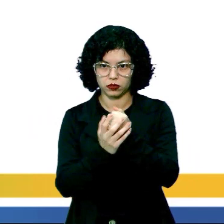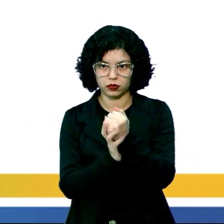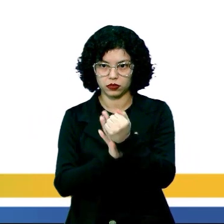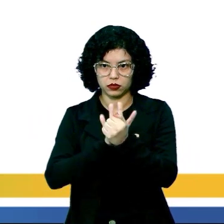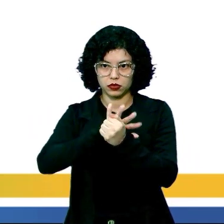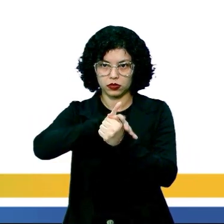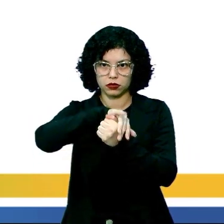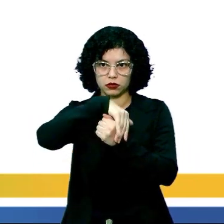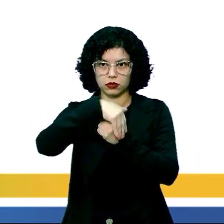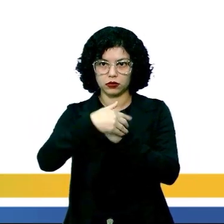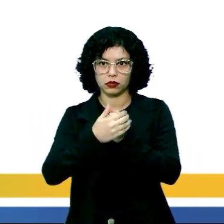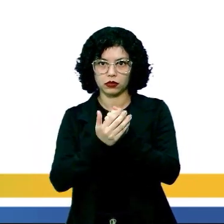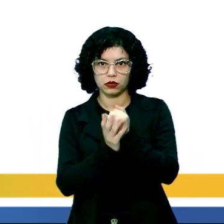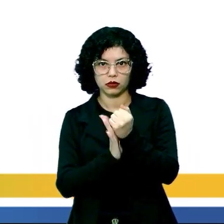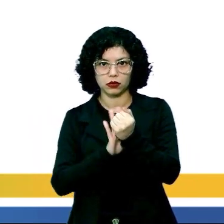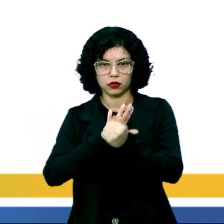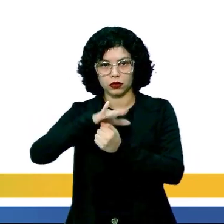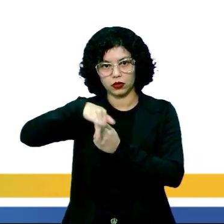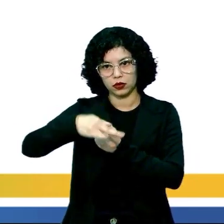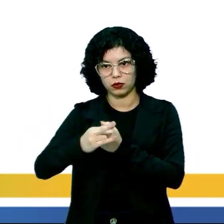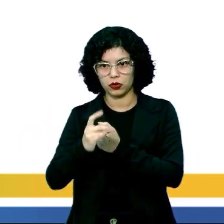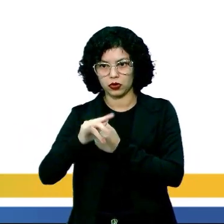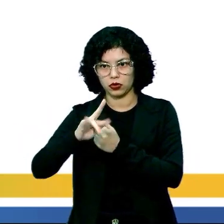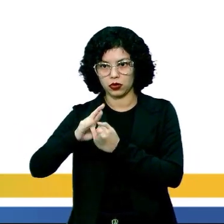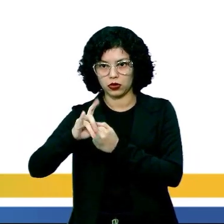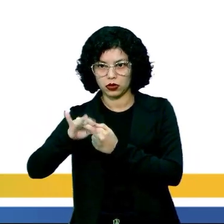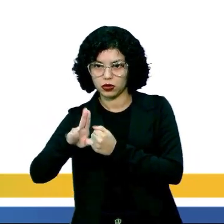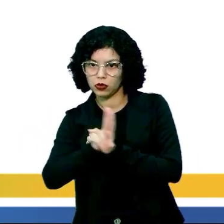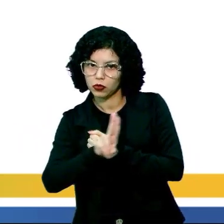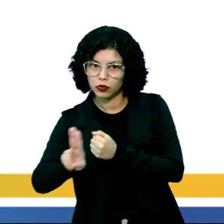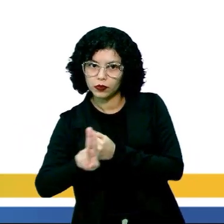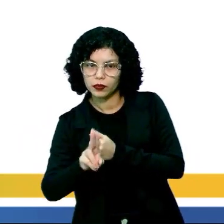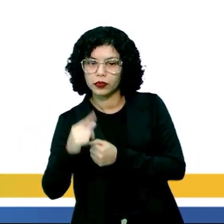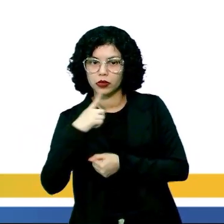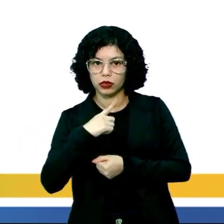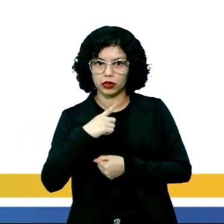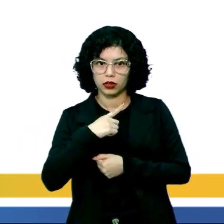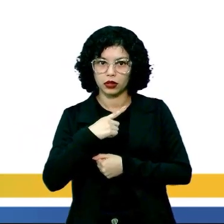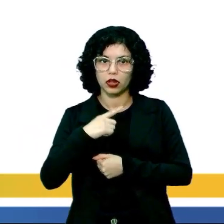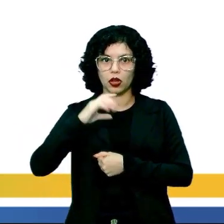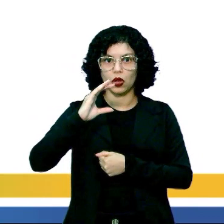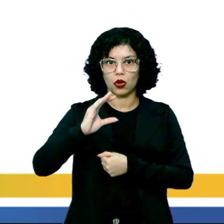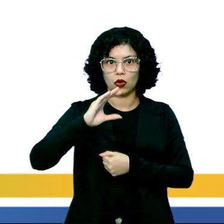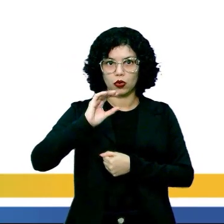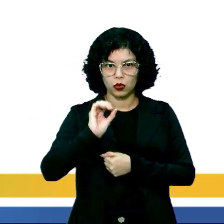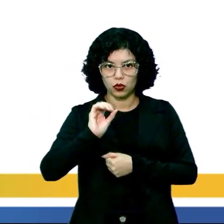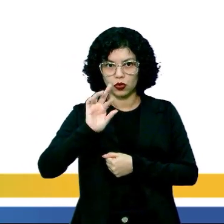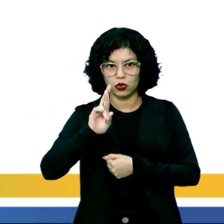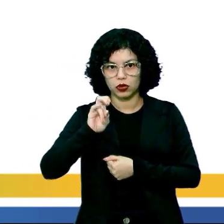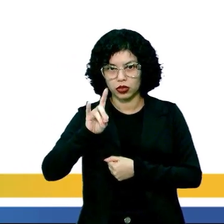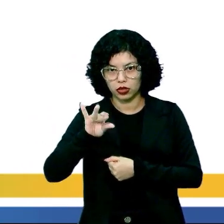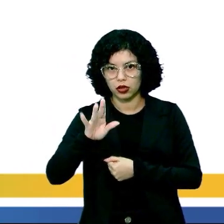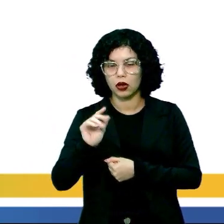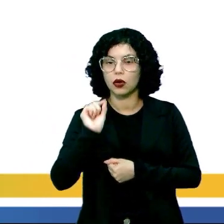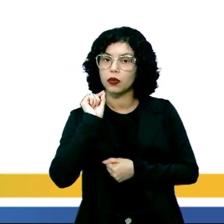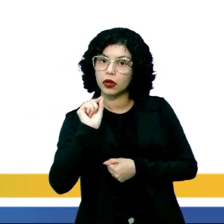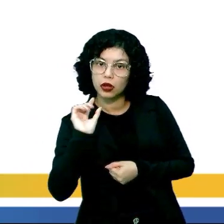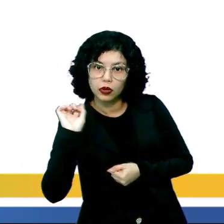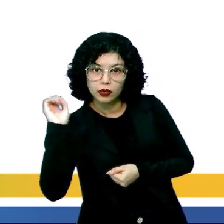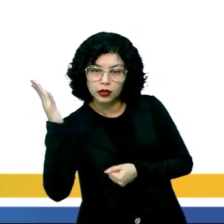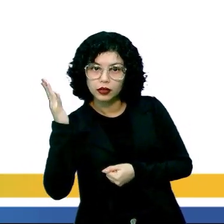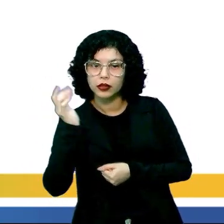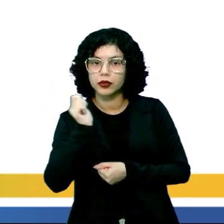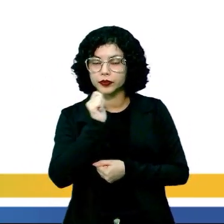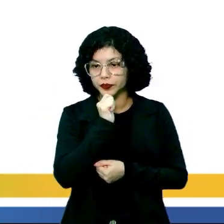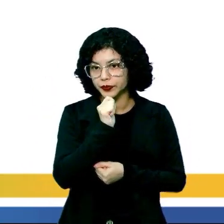miocárdio, certo? Nesse miocárdio temos uma artéria chamada coronária. Olha só o que acontece